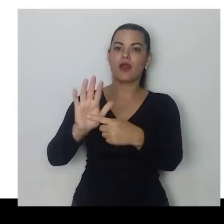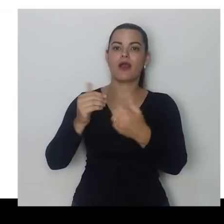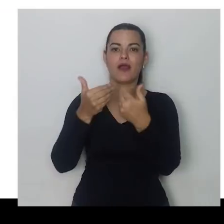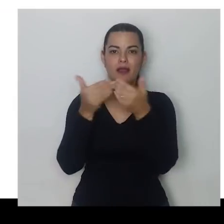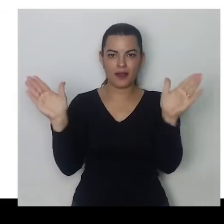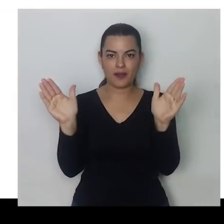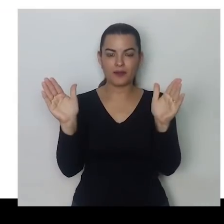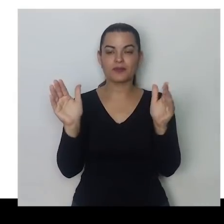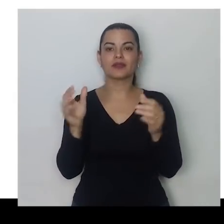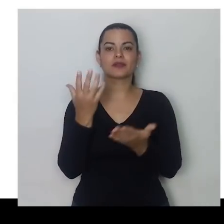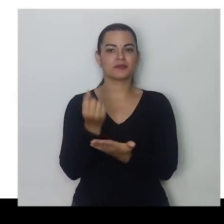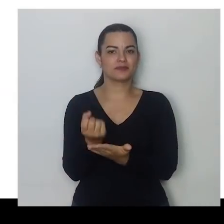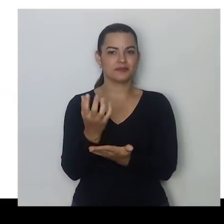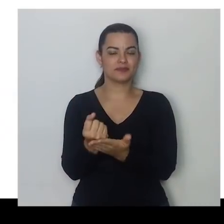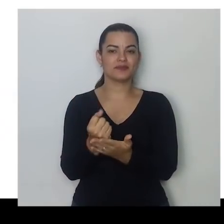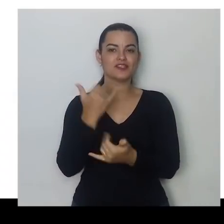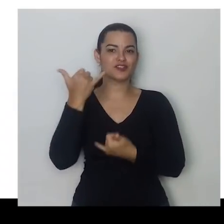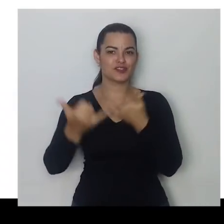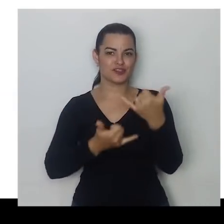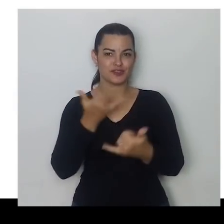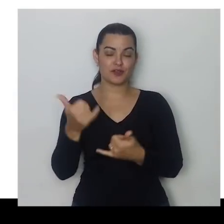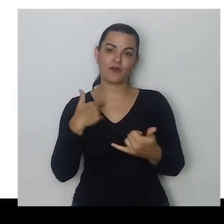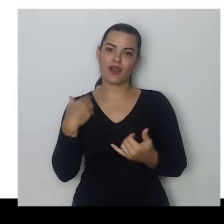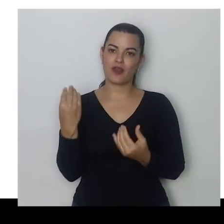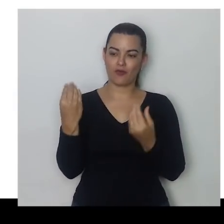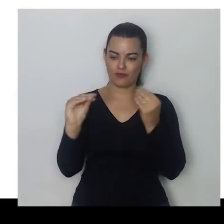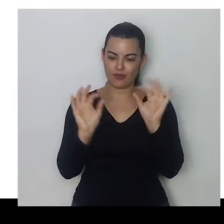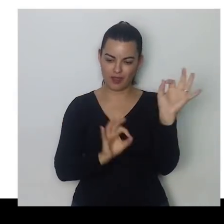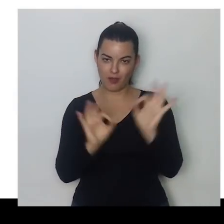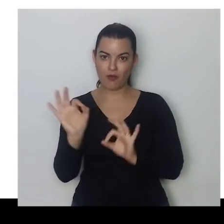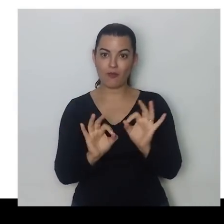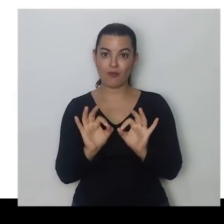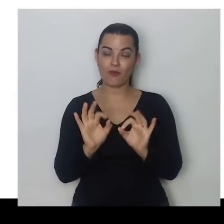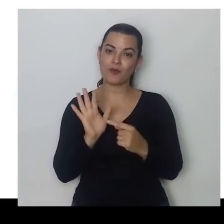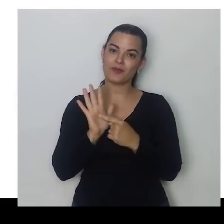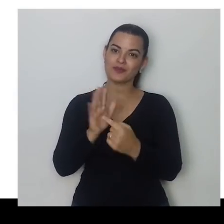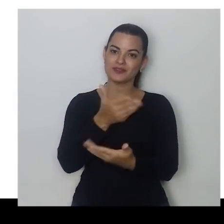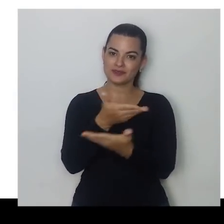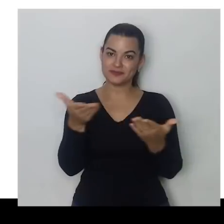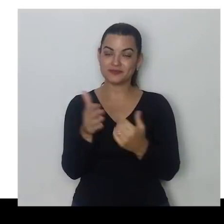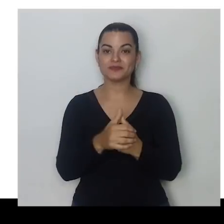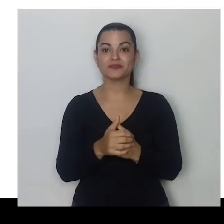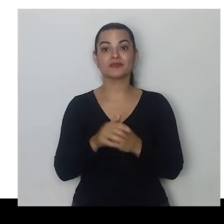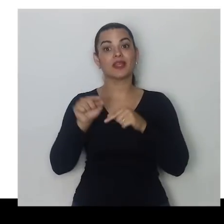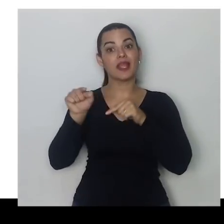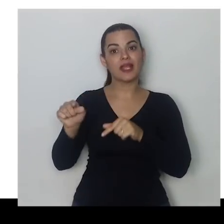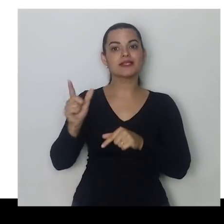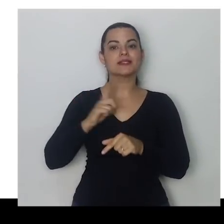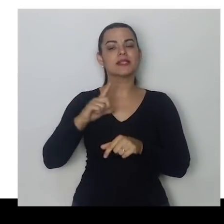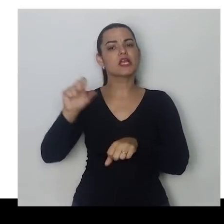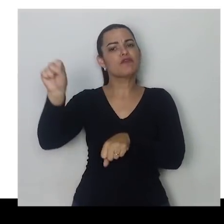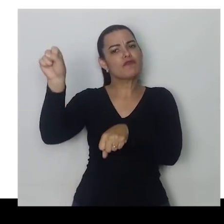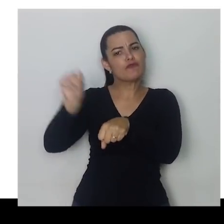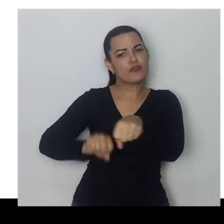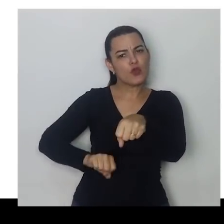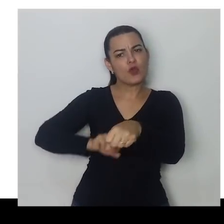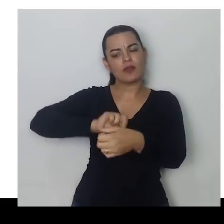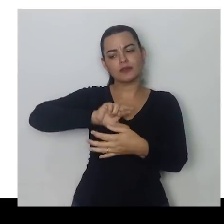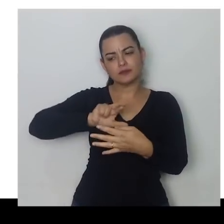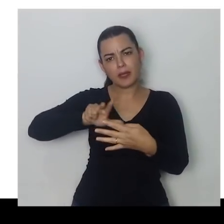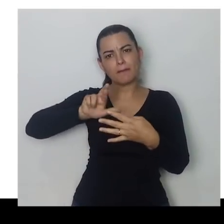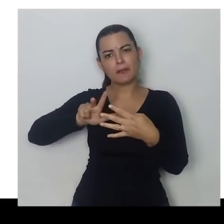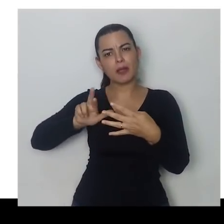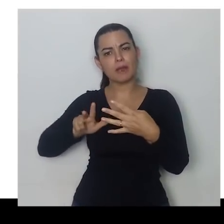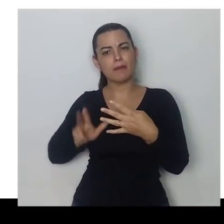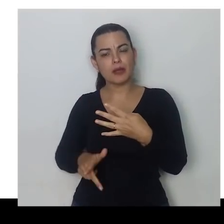de jogo, o joguinho que eu montei para vocês, tá? E nesse aplicativo nós temos alguns tipos de violência